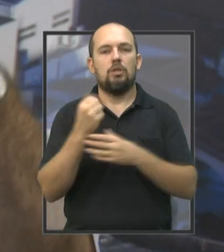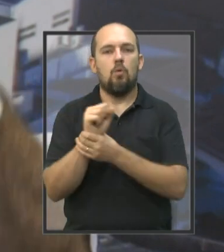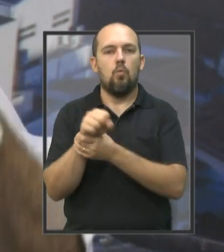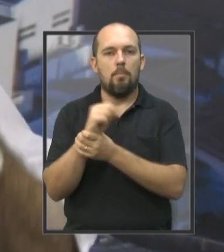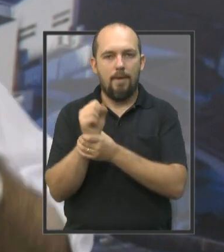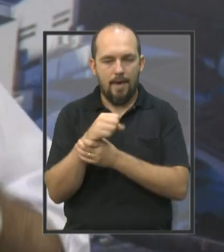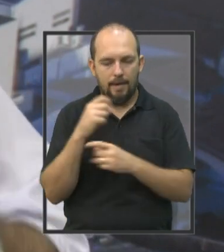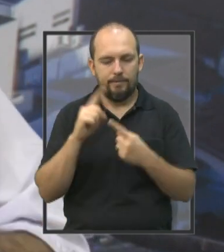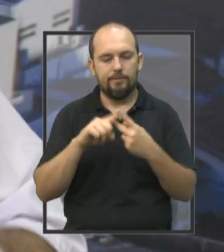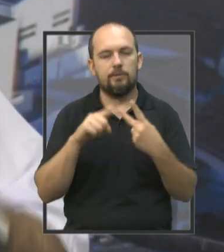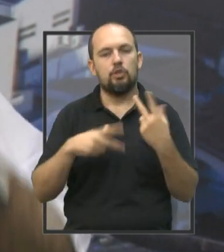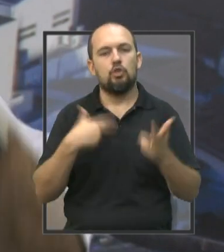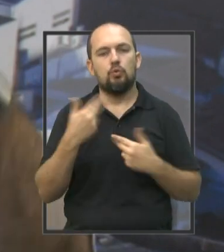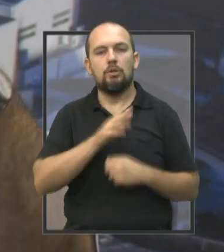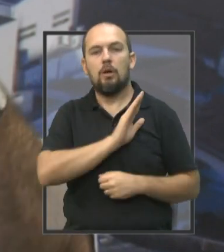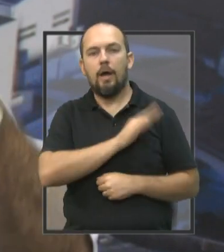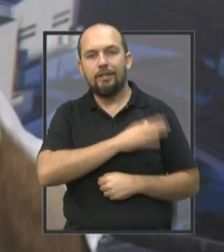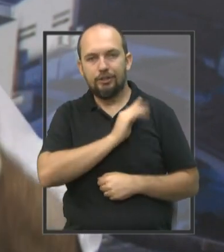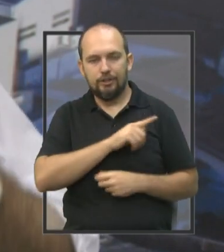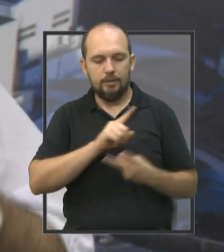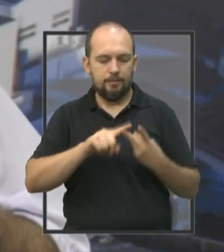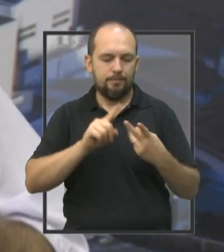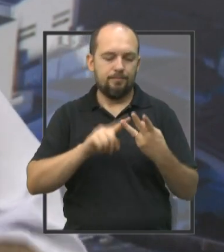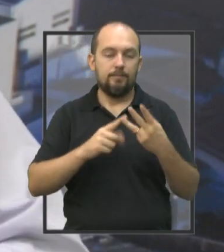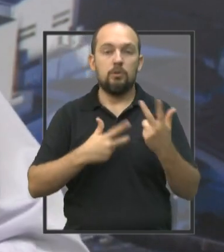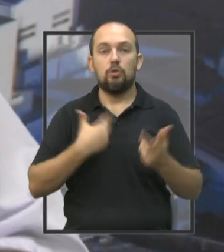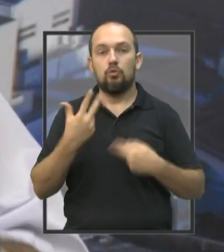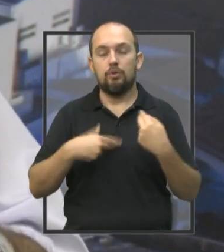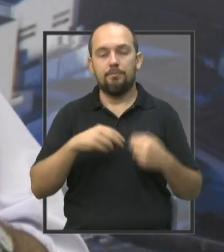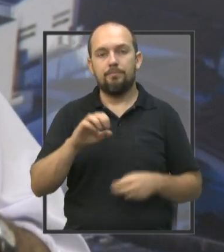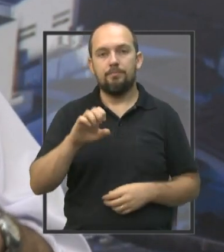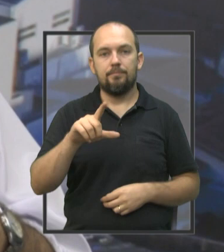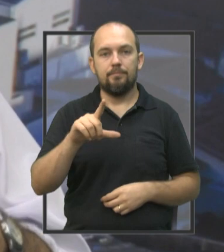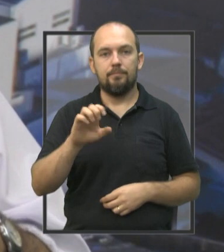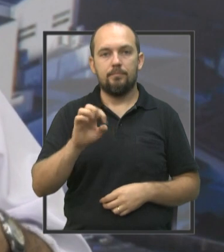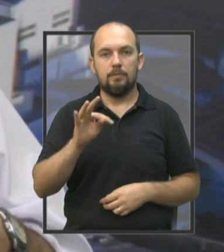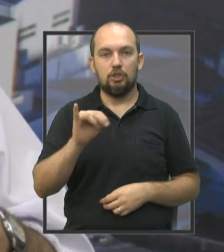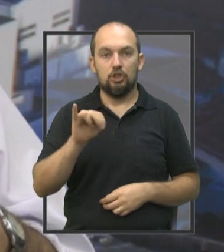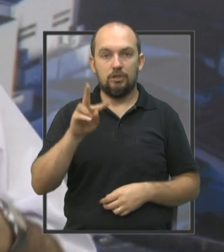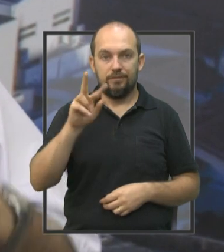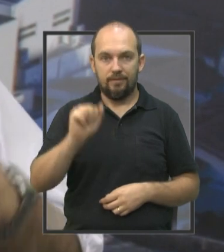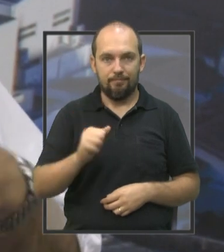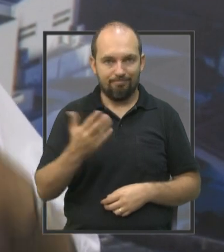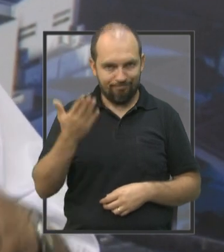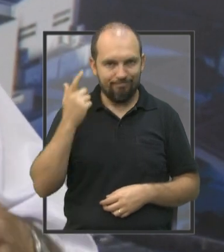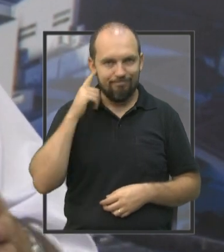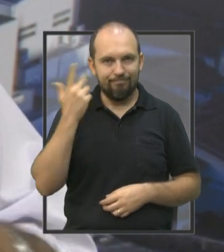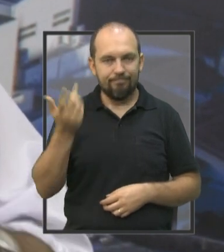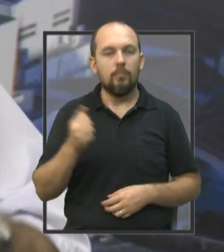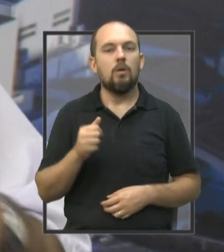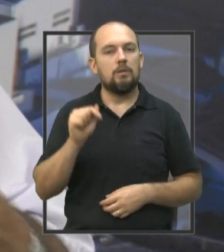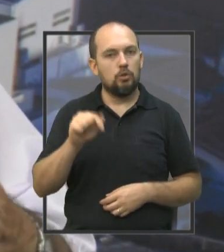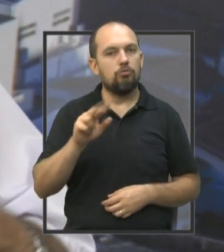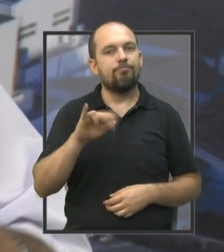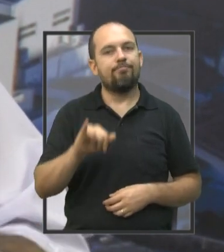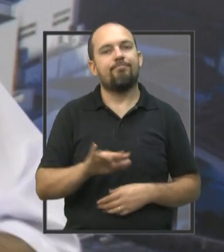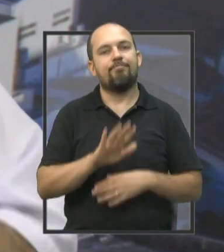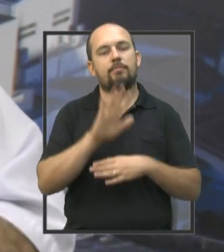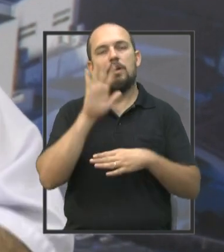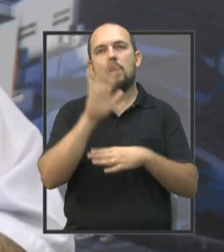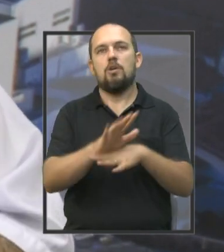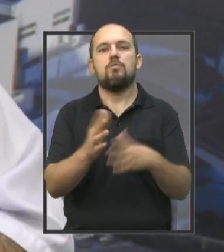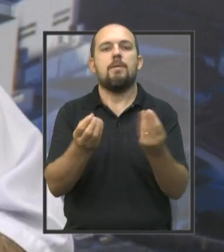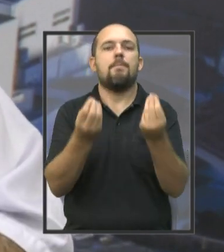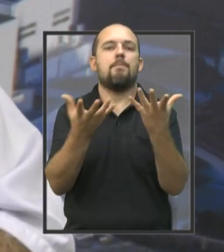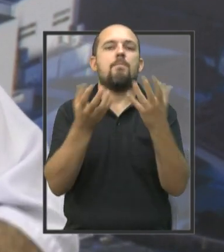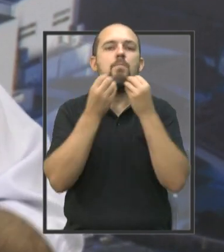parte da cirurgia cardíaca, a parte das cirurgias eletivas, você entendeu? E isso vai trazer um grande